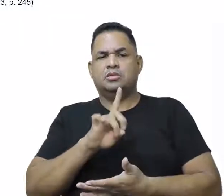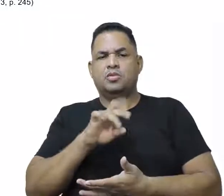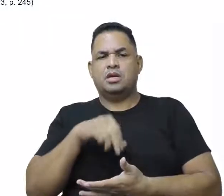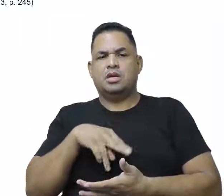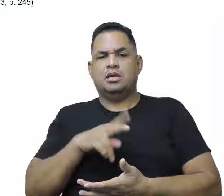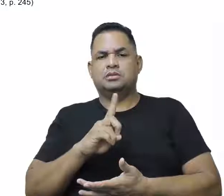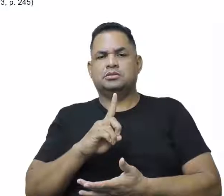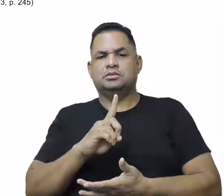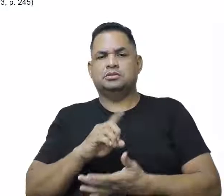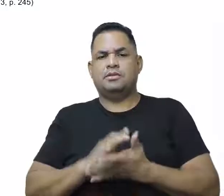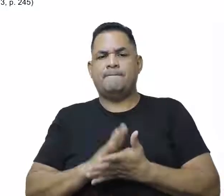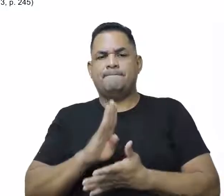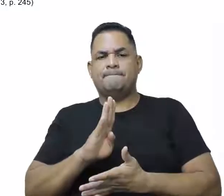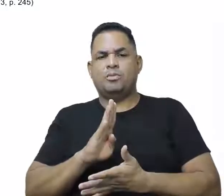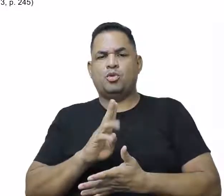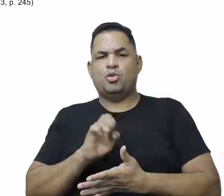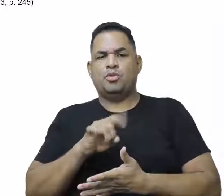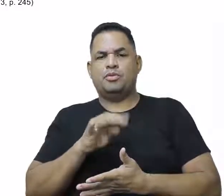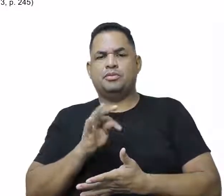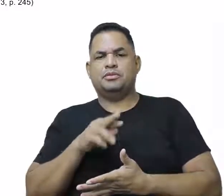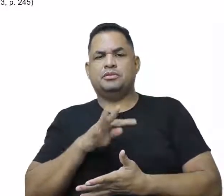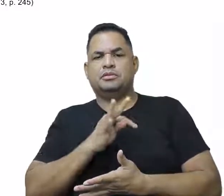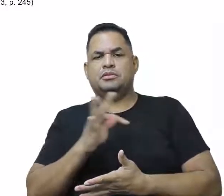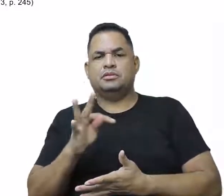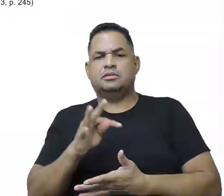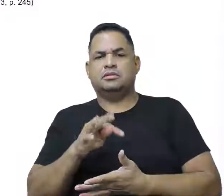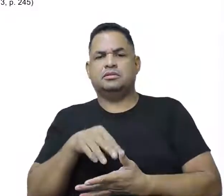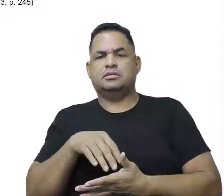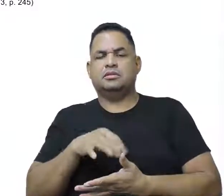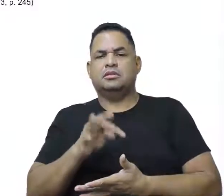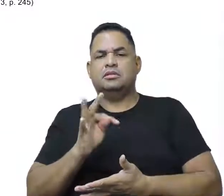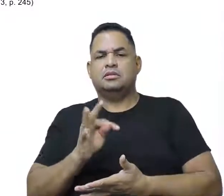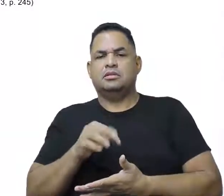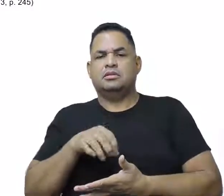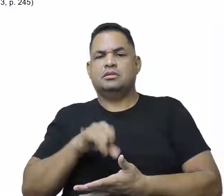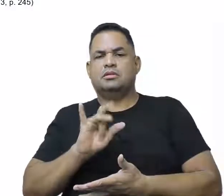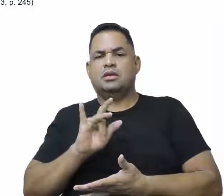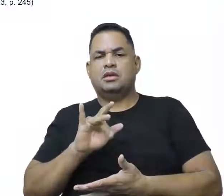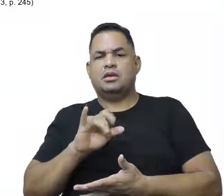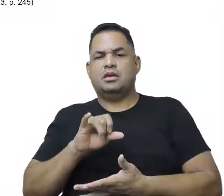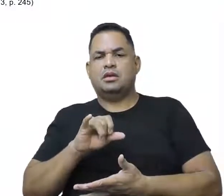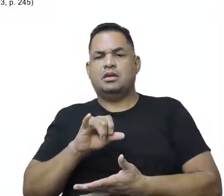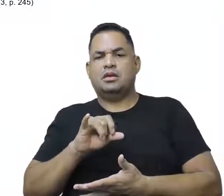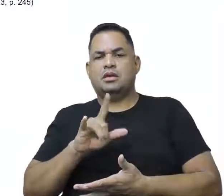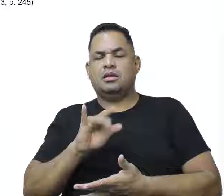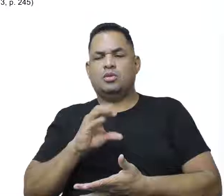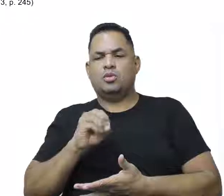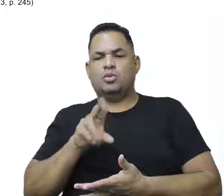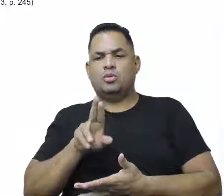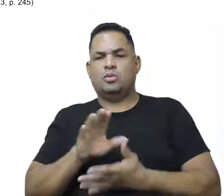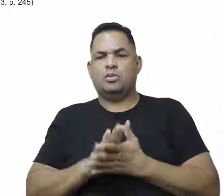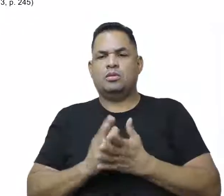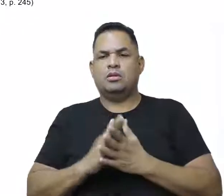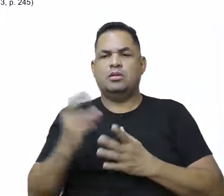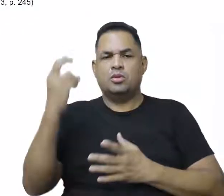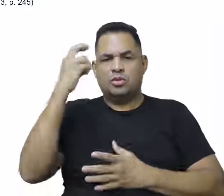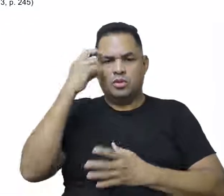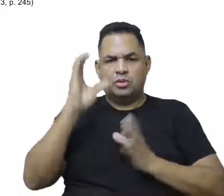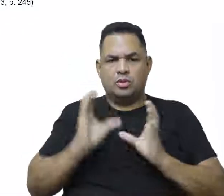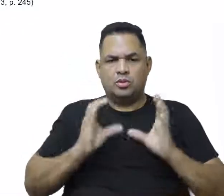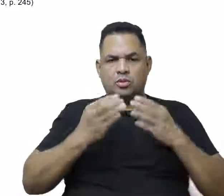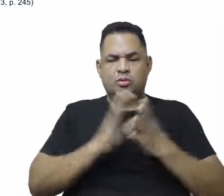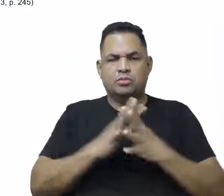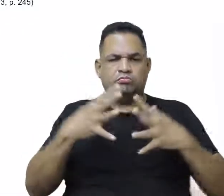né? Que ele diz que a cultura é um conjunto complexo que envolve conhecimentos,